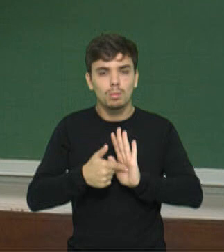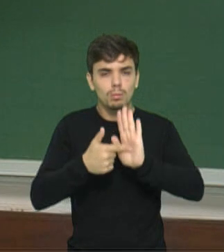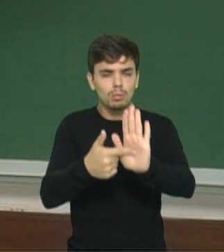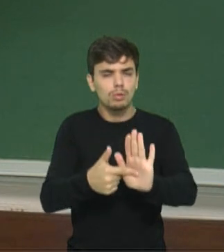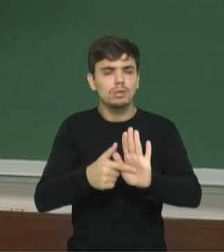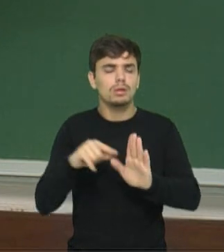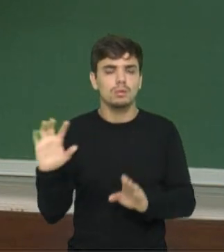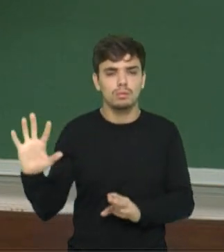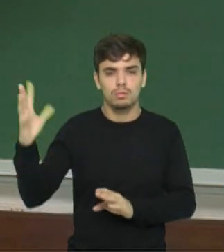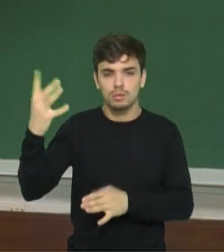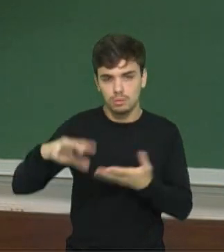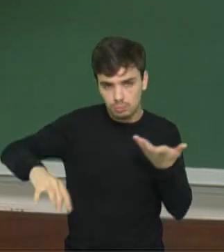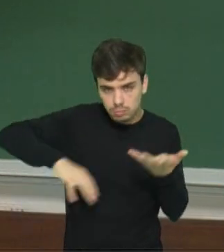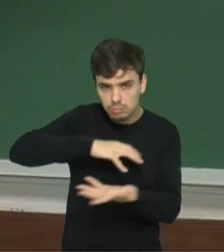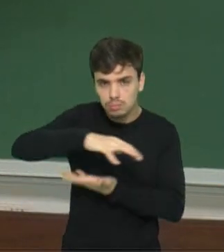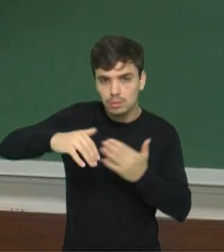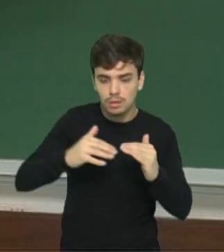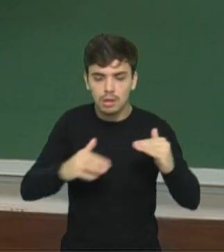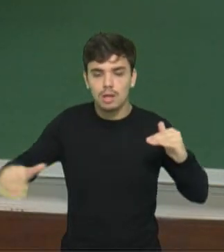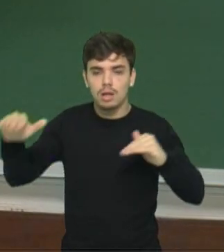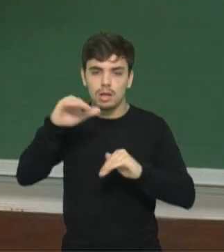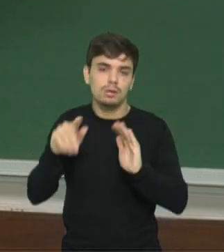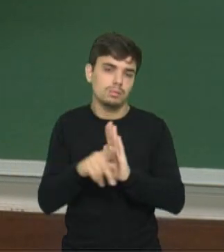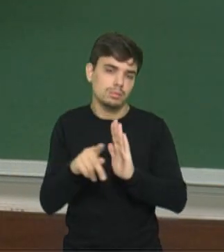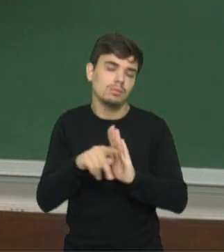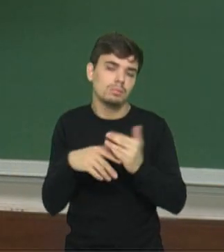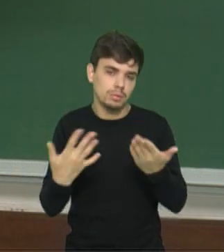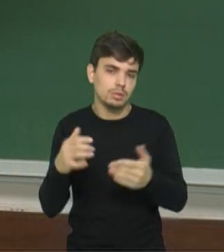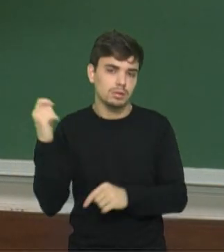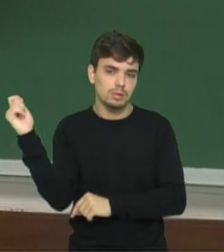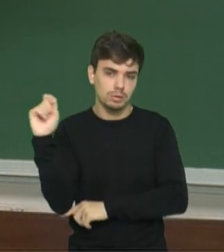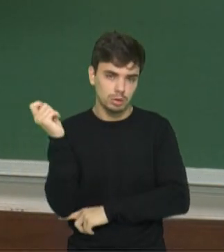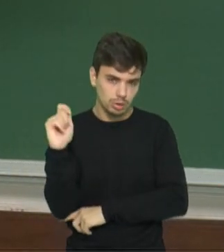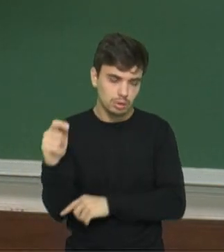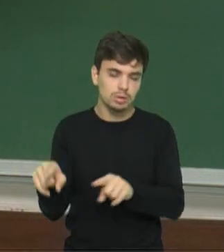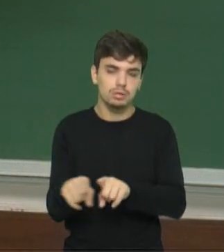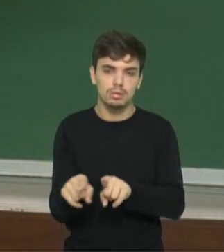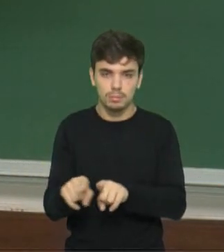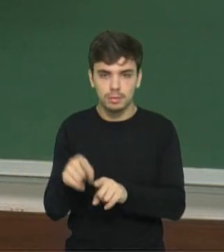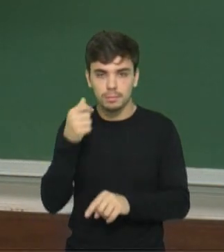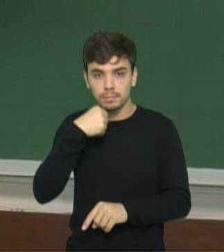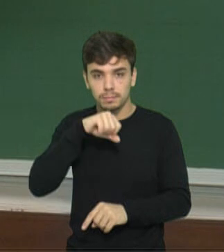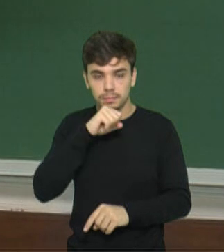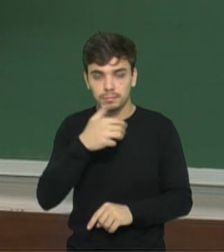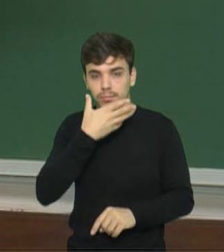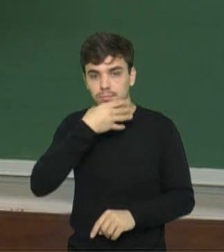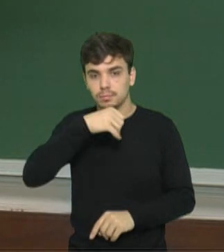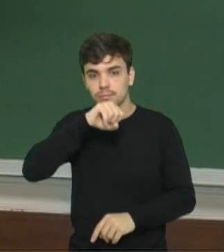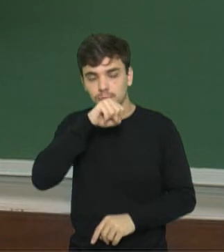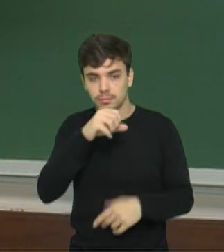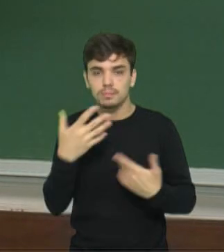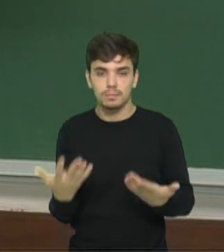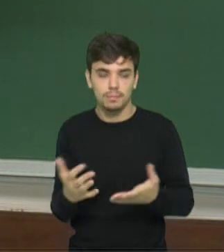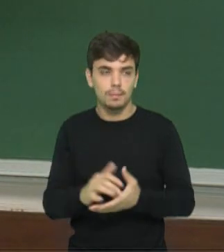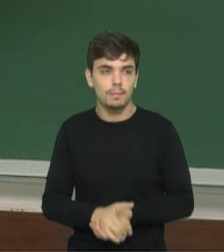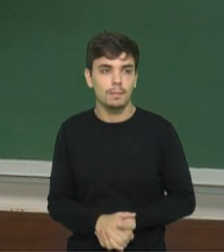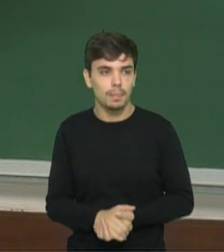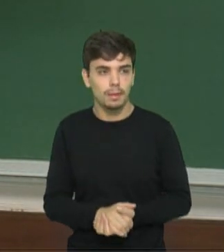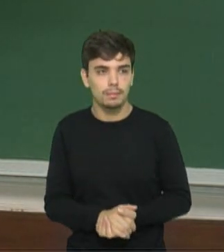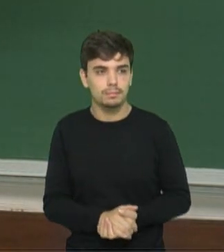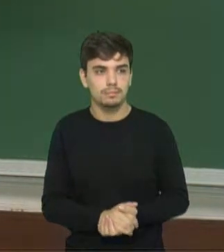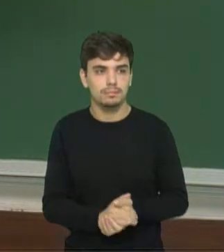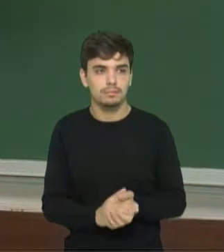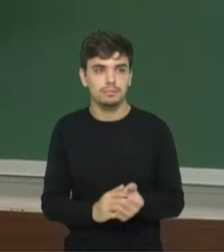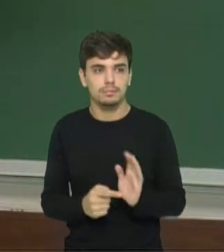esse movimento, além da própria Argentina, né, a história das mães e avós da Praça de Maio chegaram aí no mundo todo. Trago aqui